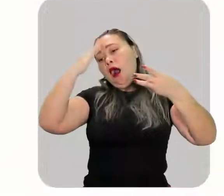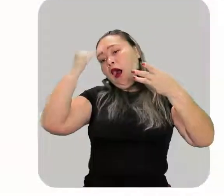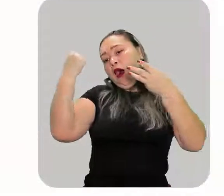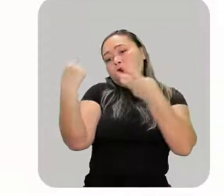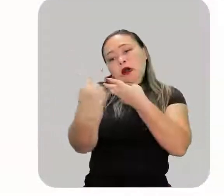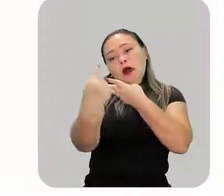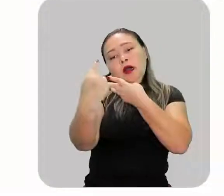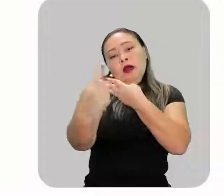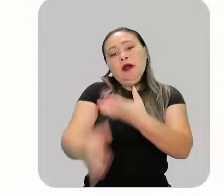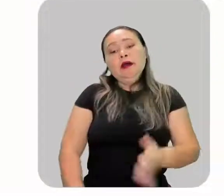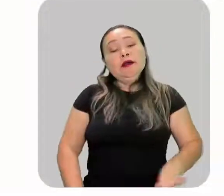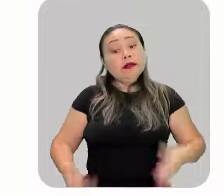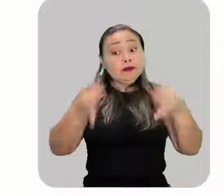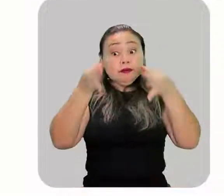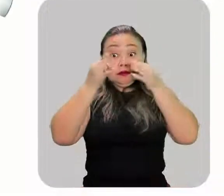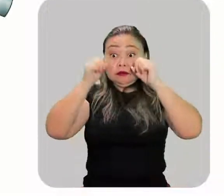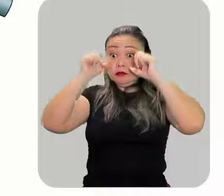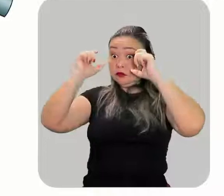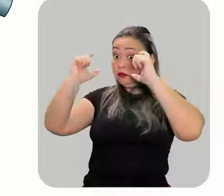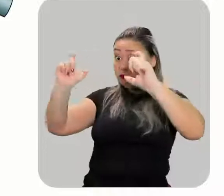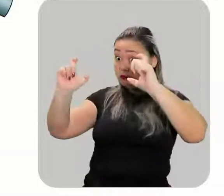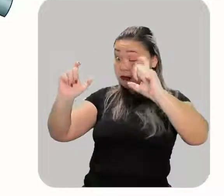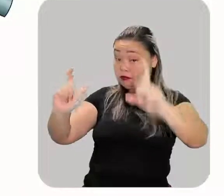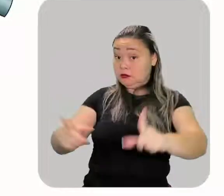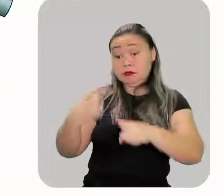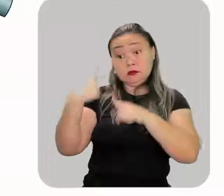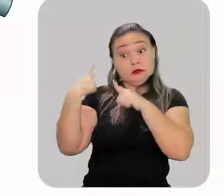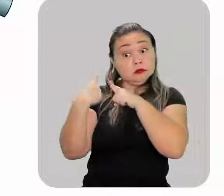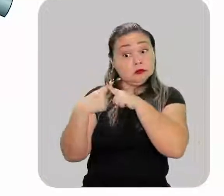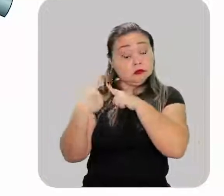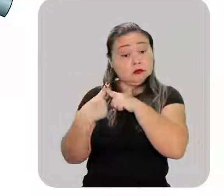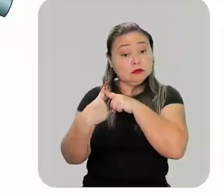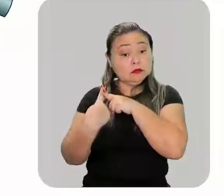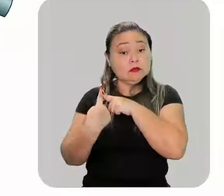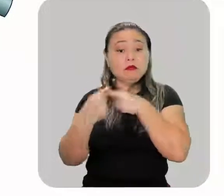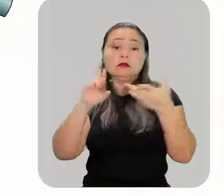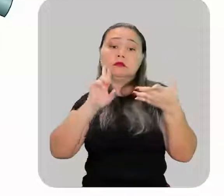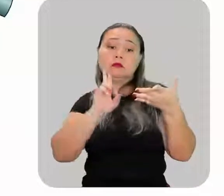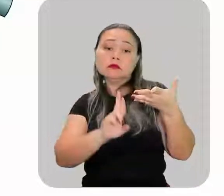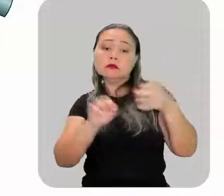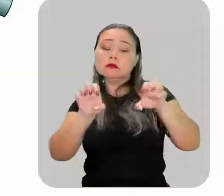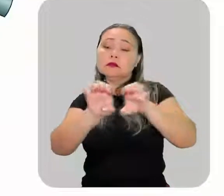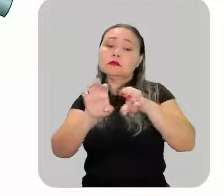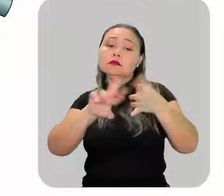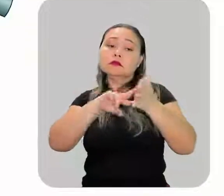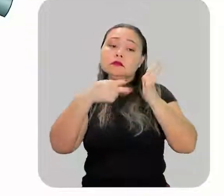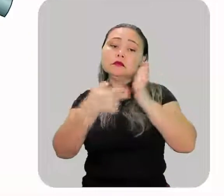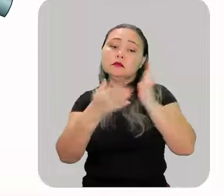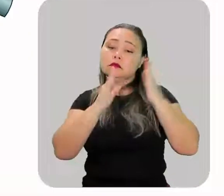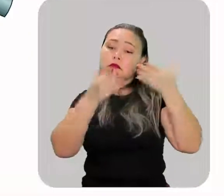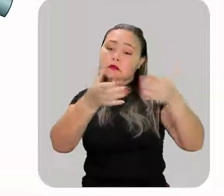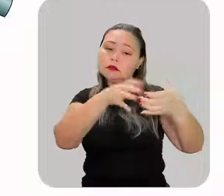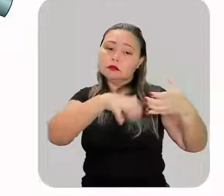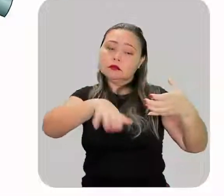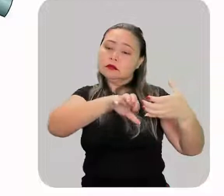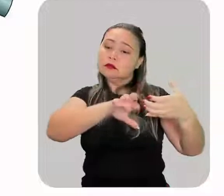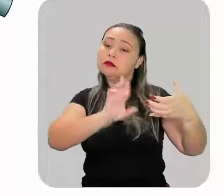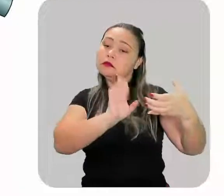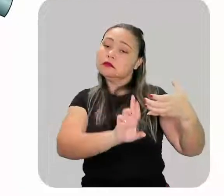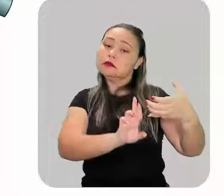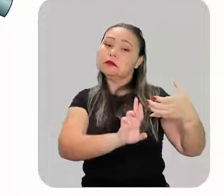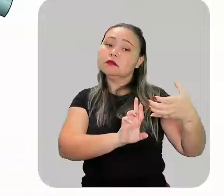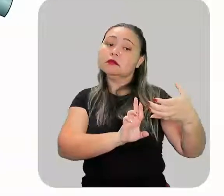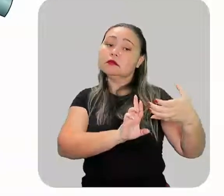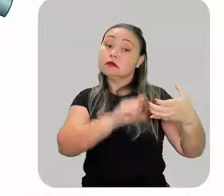uma? Olha aí, fique atento, né? Por quê? Resolver uma equação significa determinar o seu conjunto de